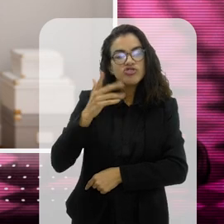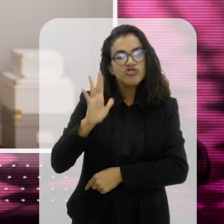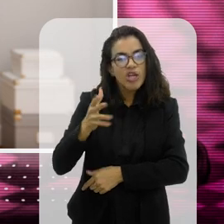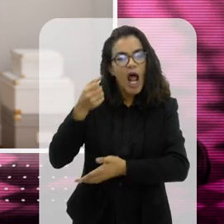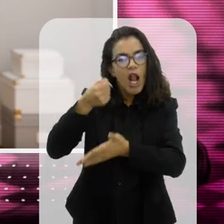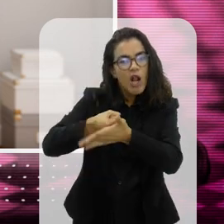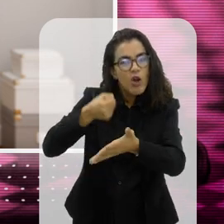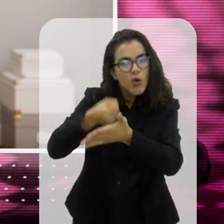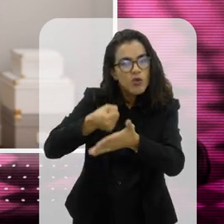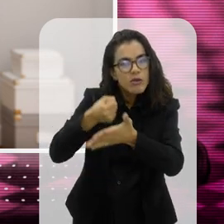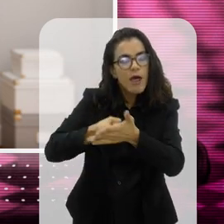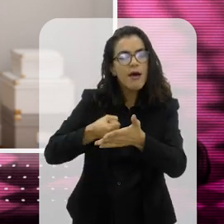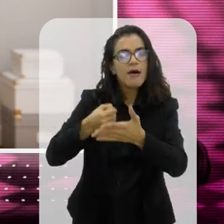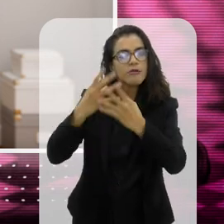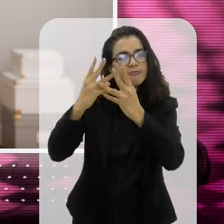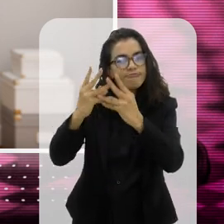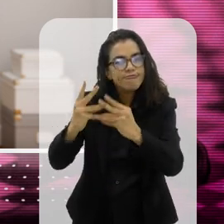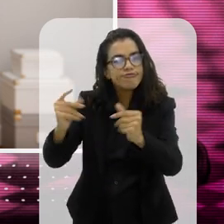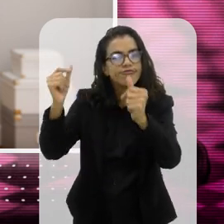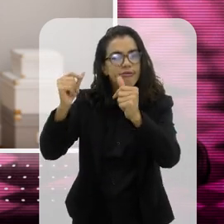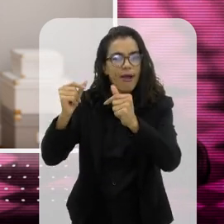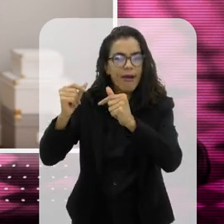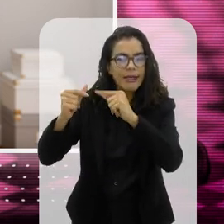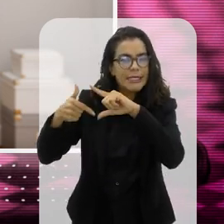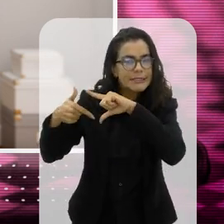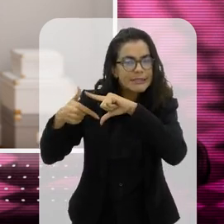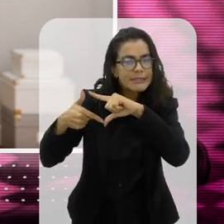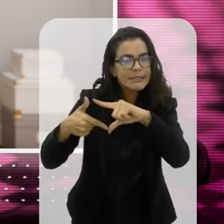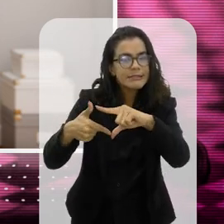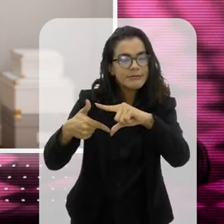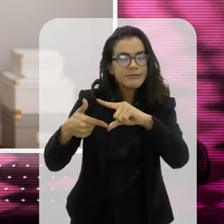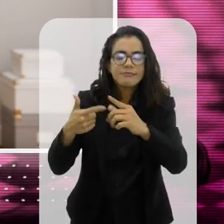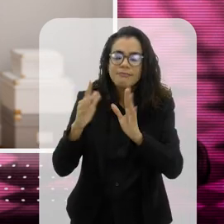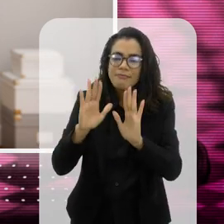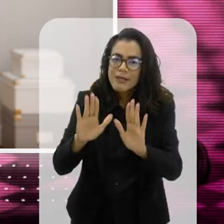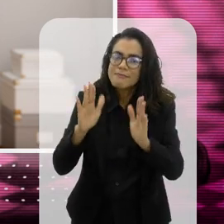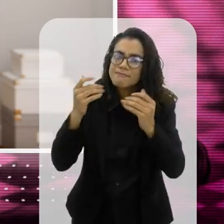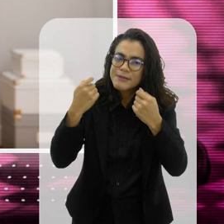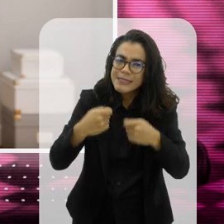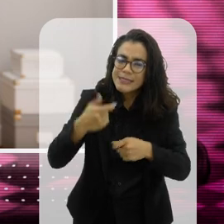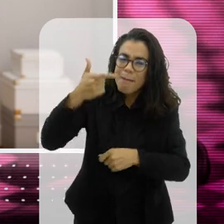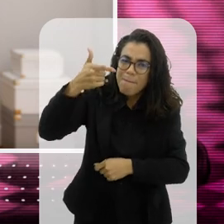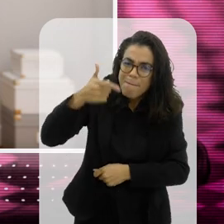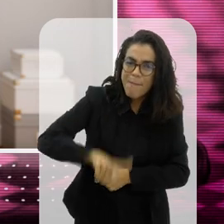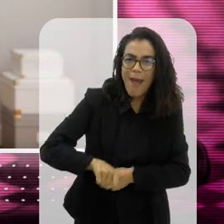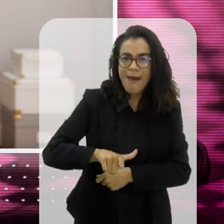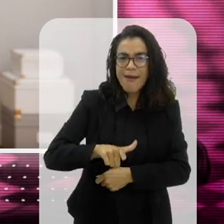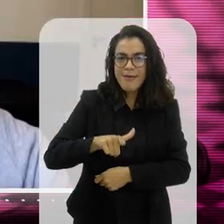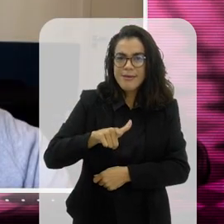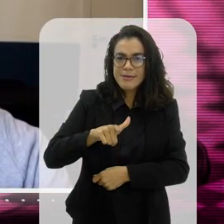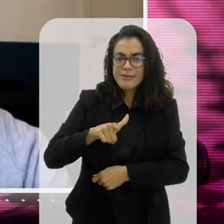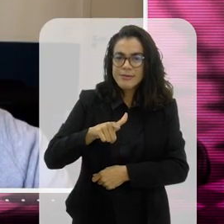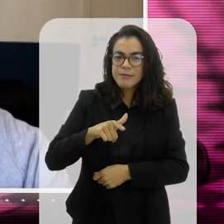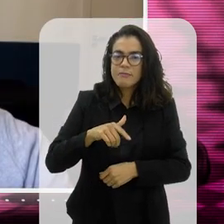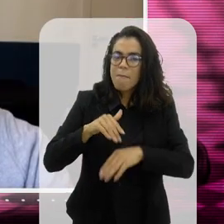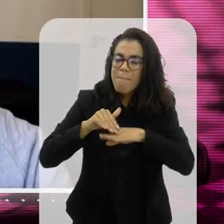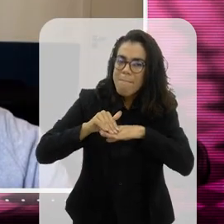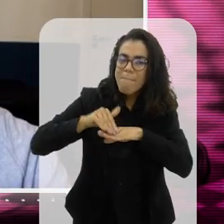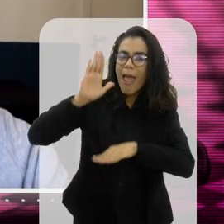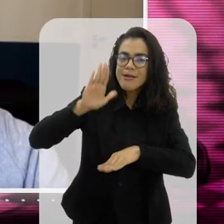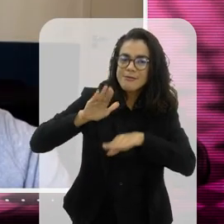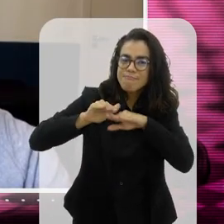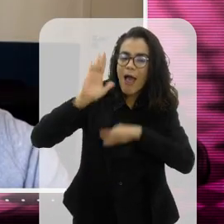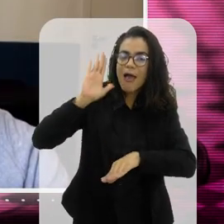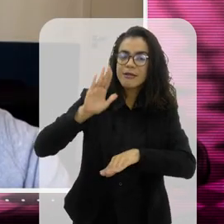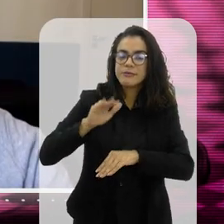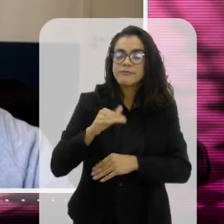vem numa desconstrução, né? Ocupando vários segmentos da sociedade, mas é nítido que precisa de mais. Né? O